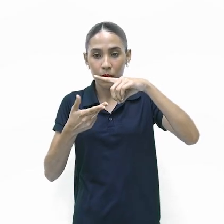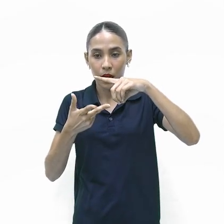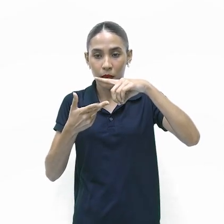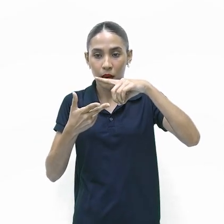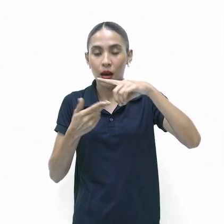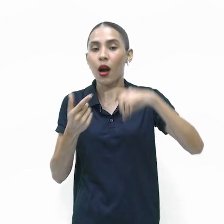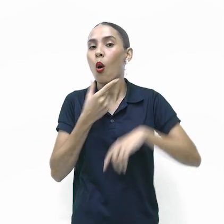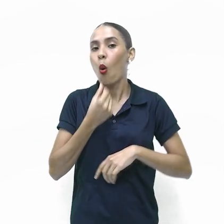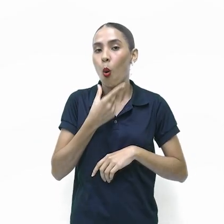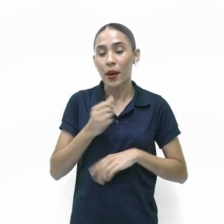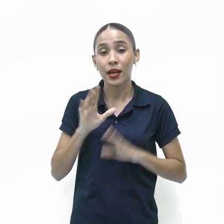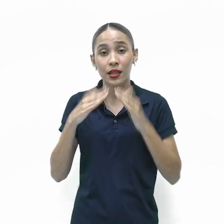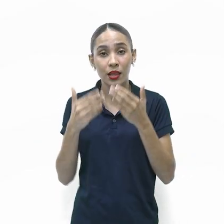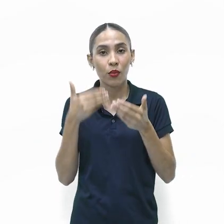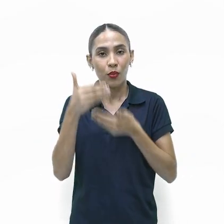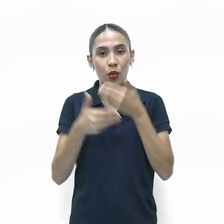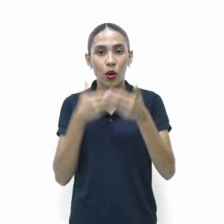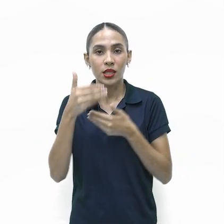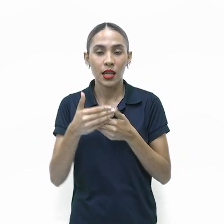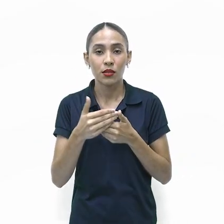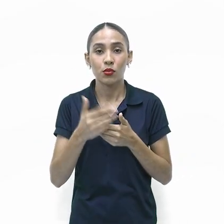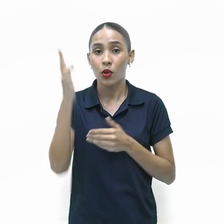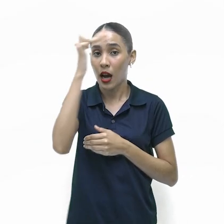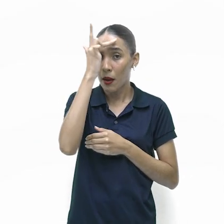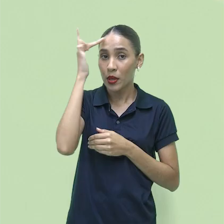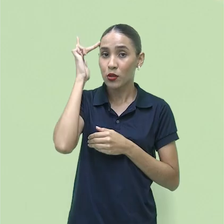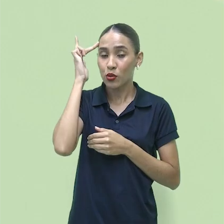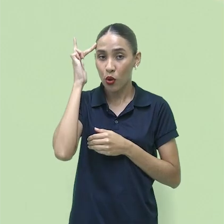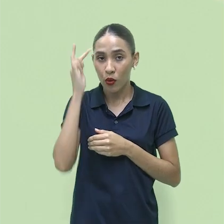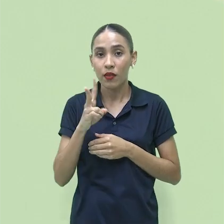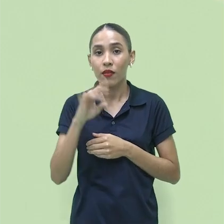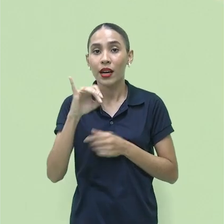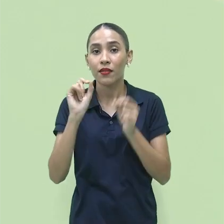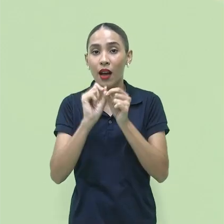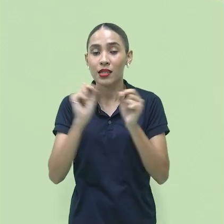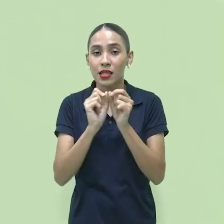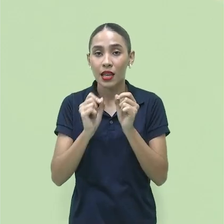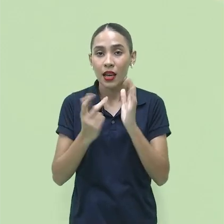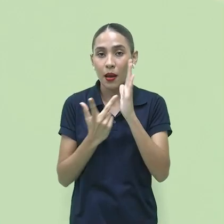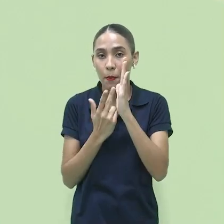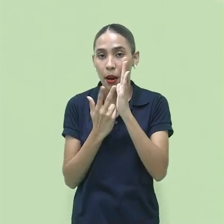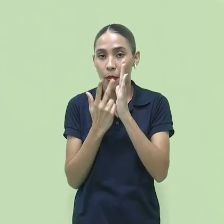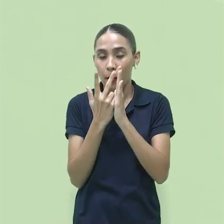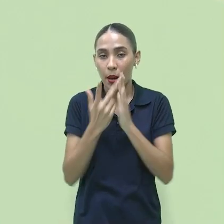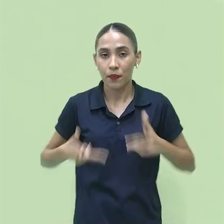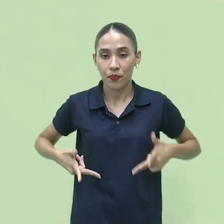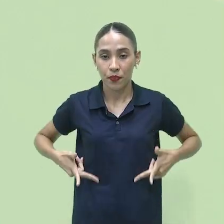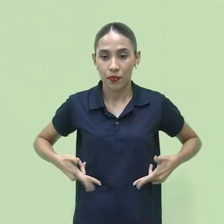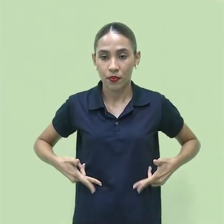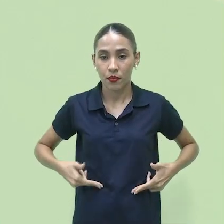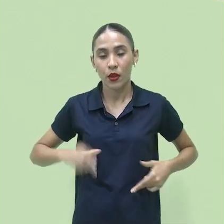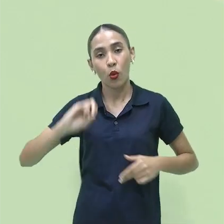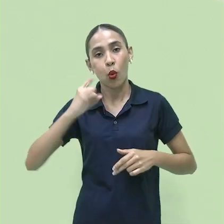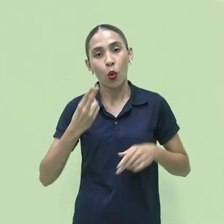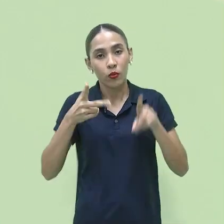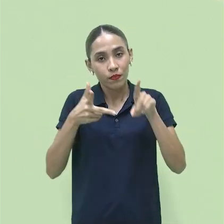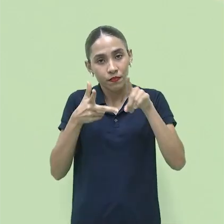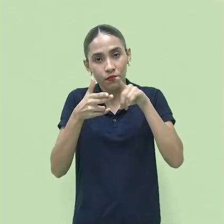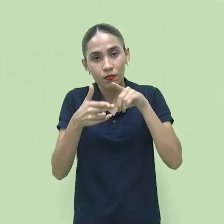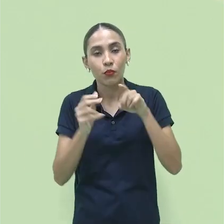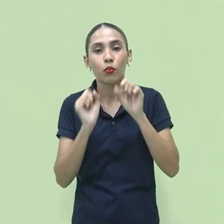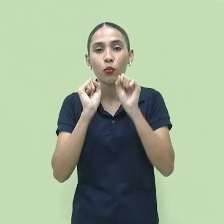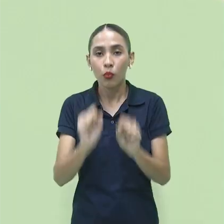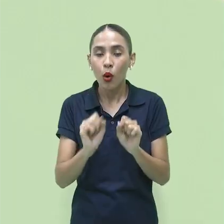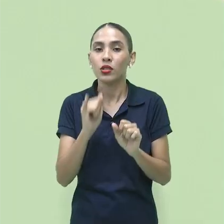nesse processo, a pessoa realiza uma cirurgia que ela pode ali reverter esse